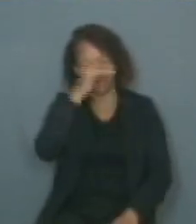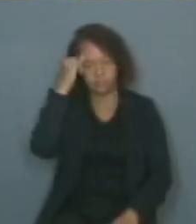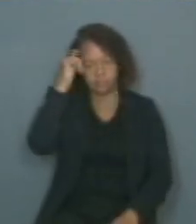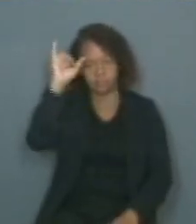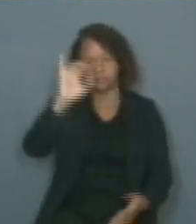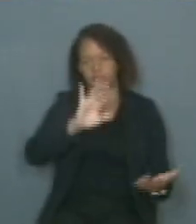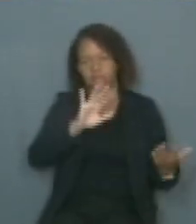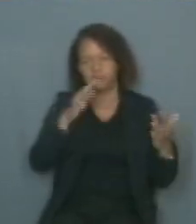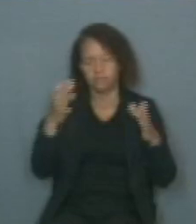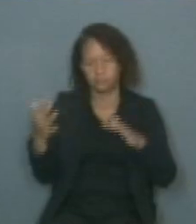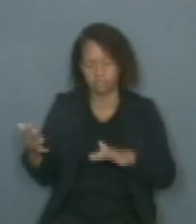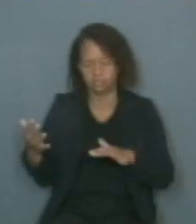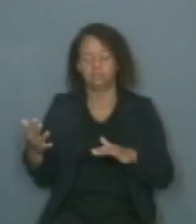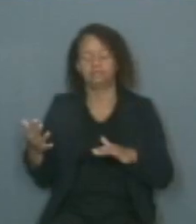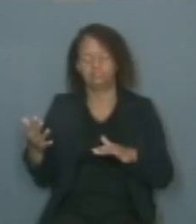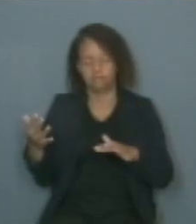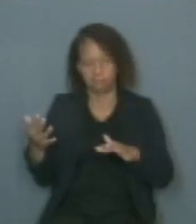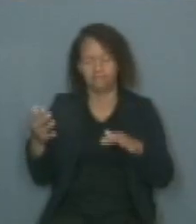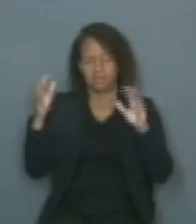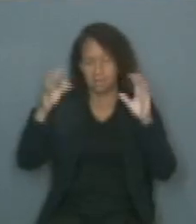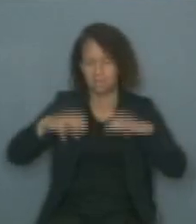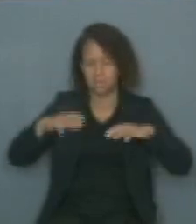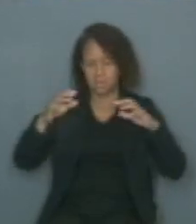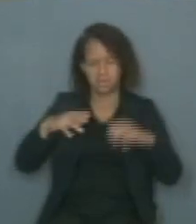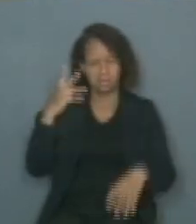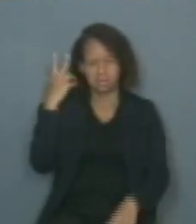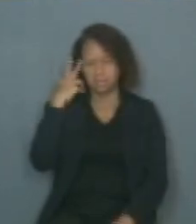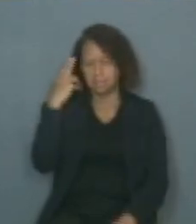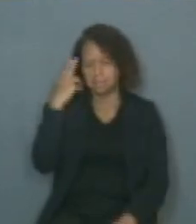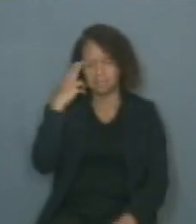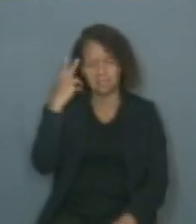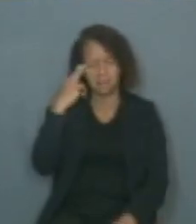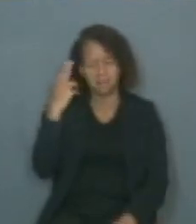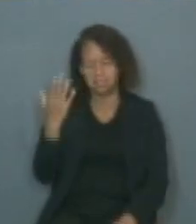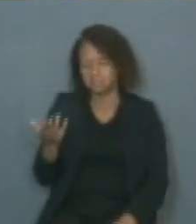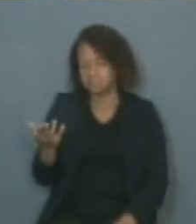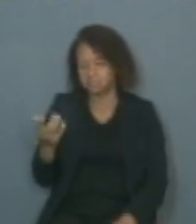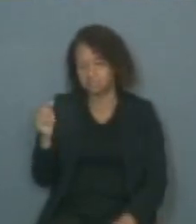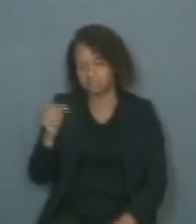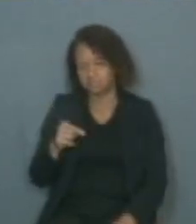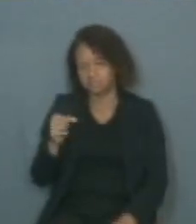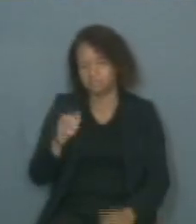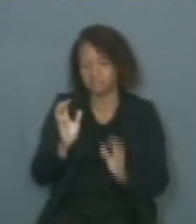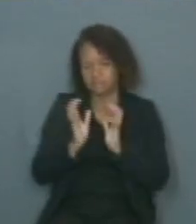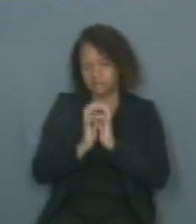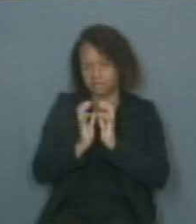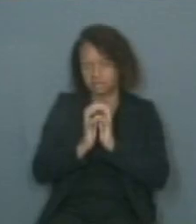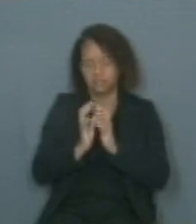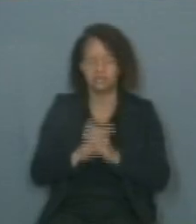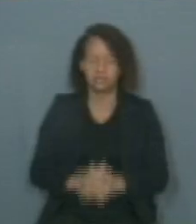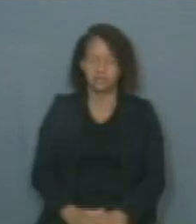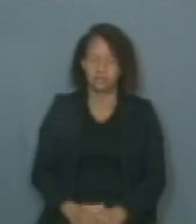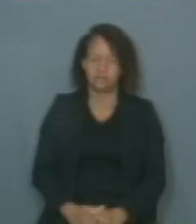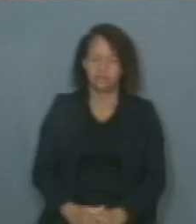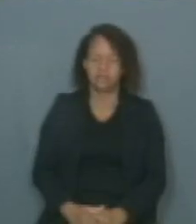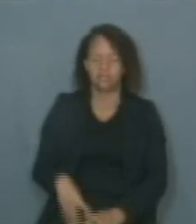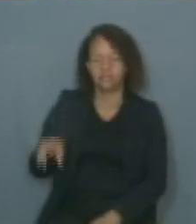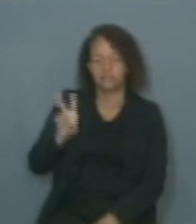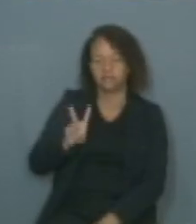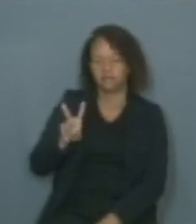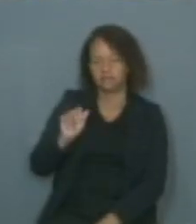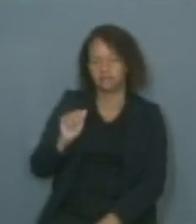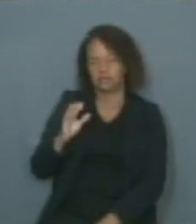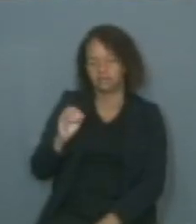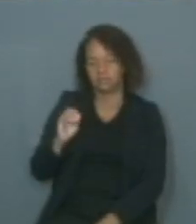os desastres que acontecem e que é comum acontecer aqui em nossa cidade. No Vasco da Gama, eu